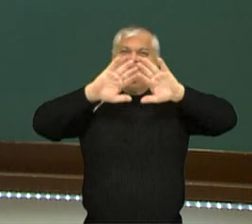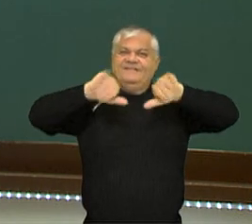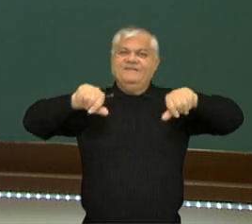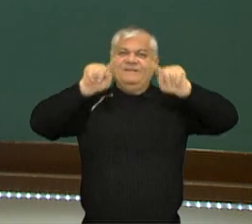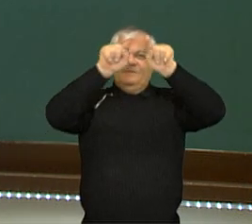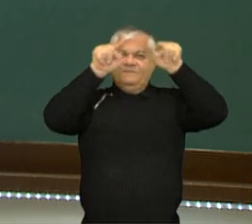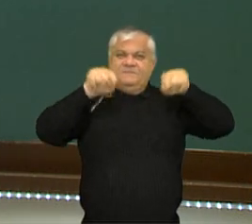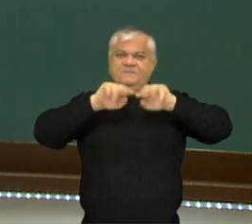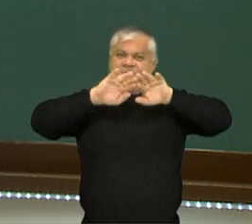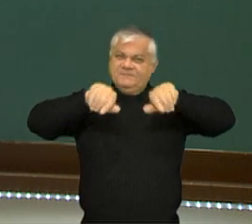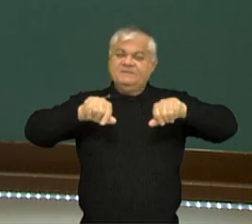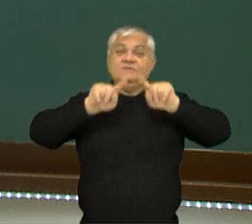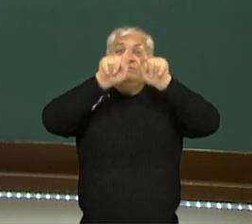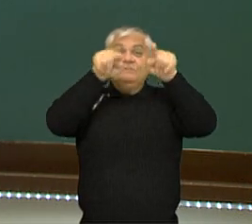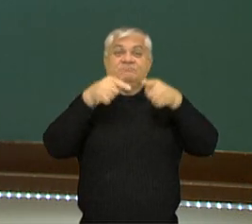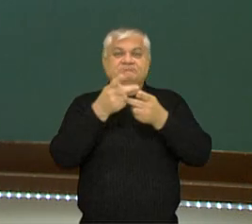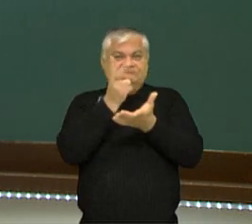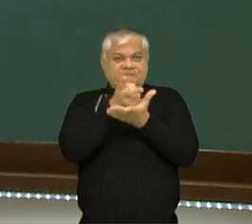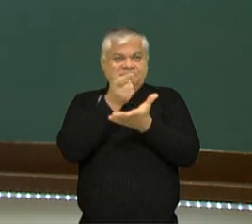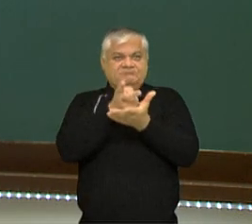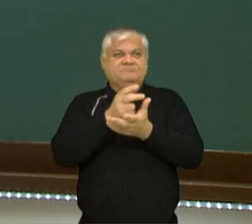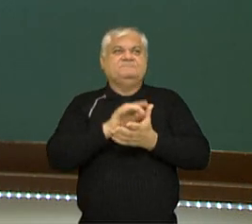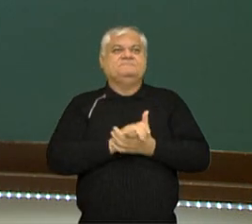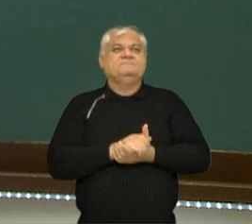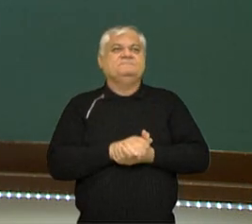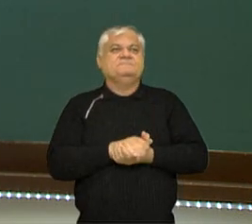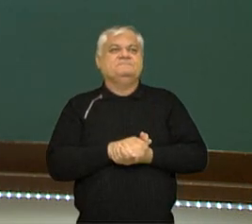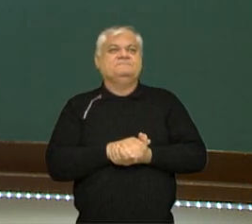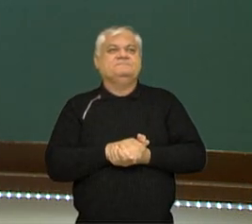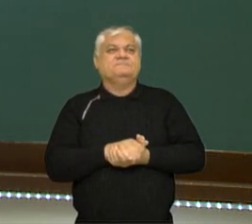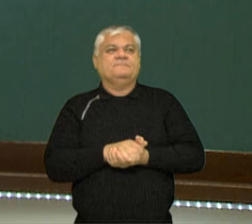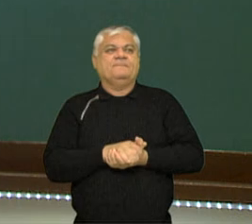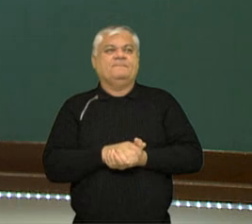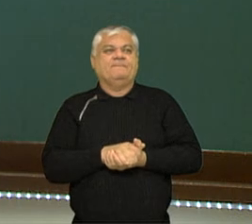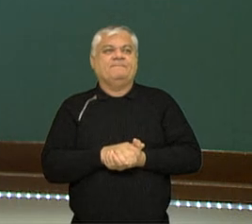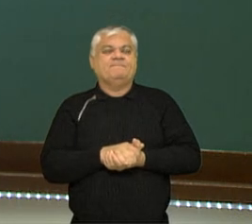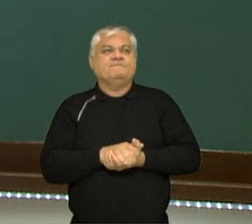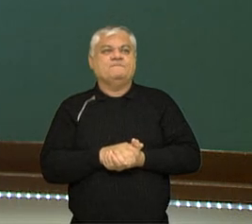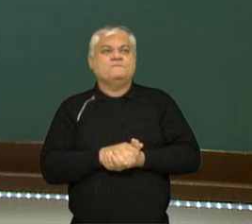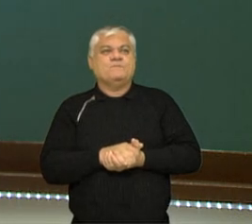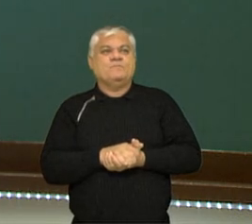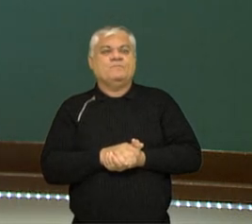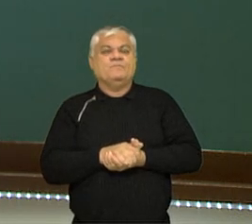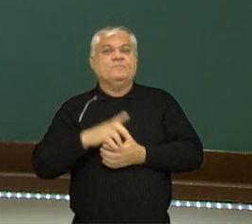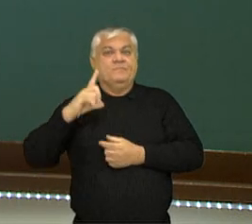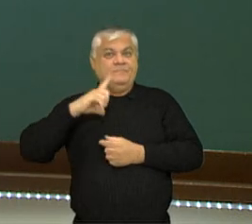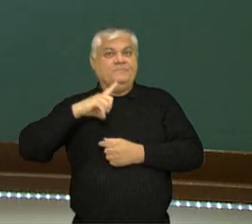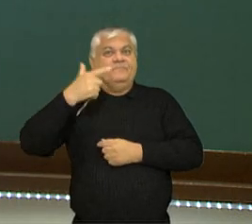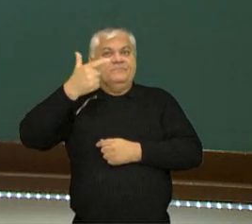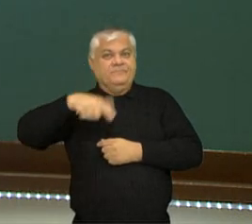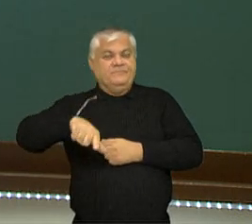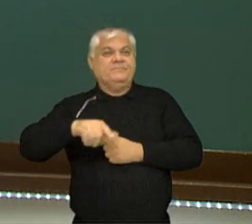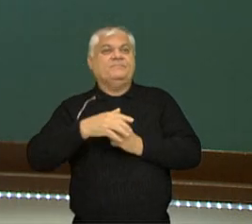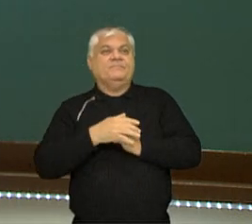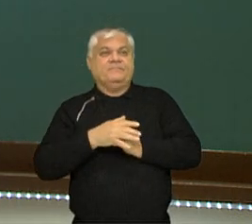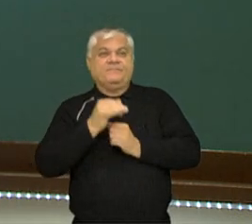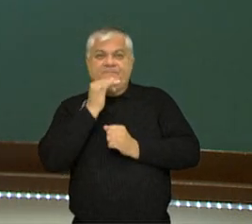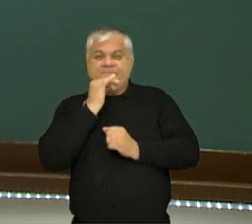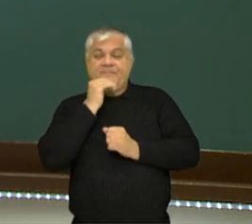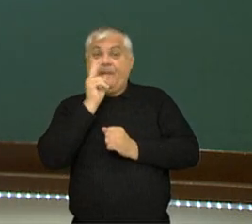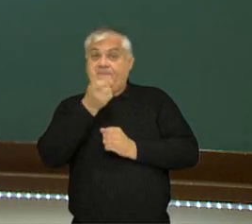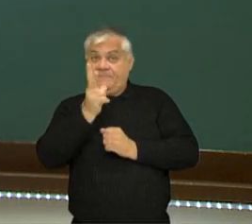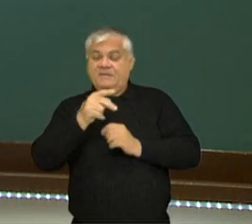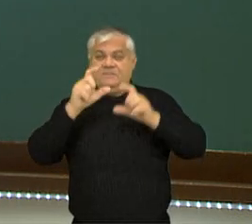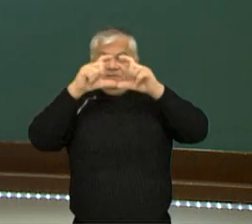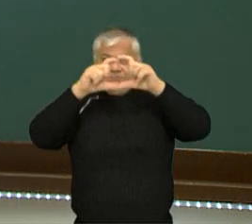o parênteses, ok? Então, vamos lá. Aqui, ó, nós temos mais algumas, a mesma